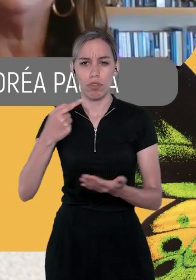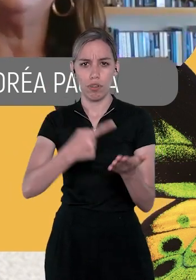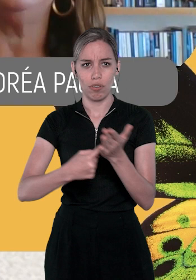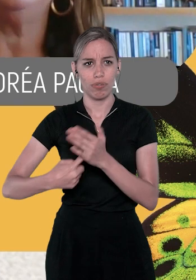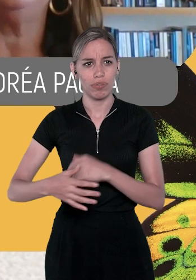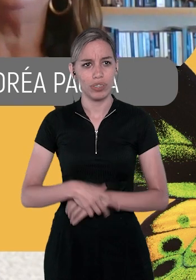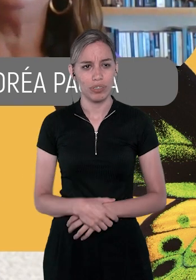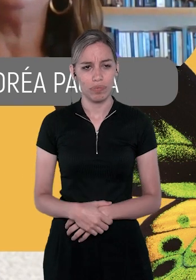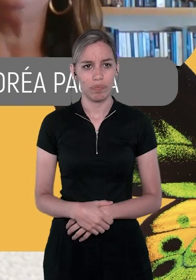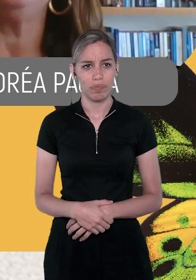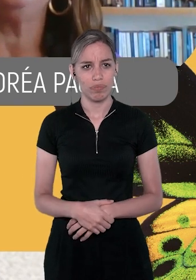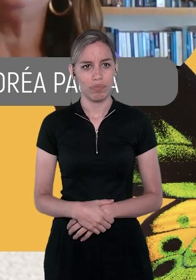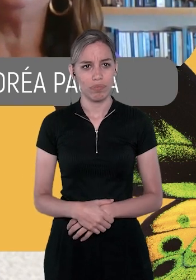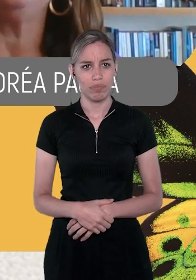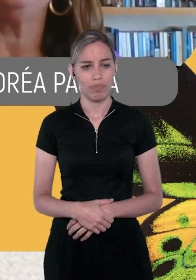Sérgio?